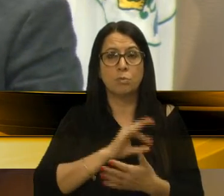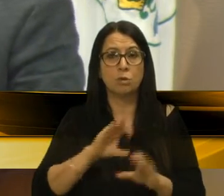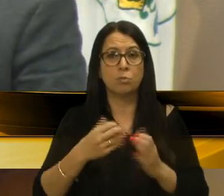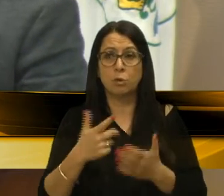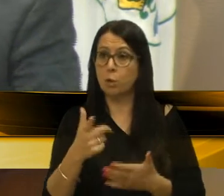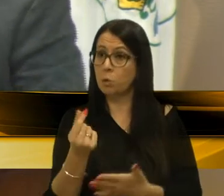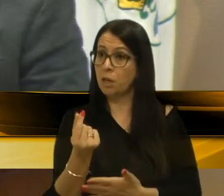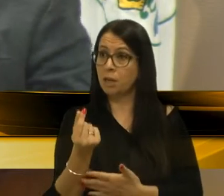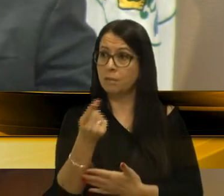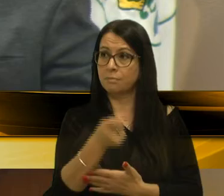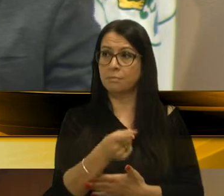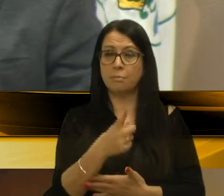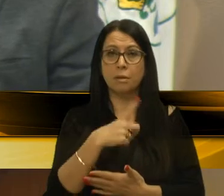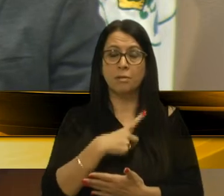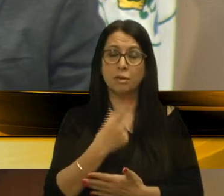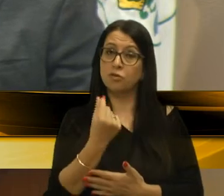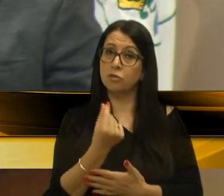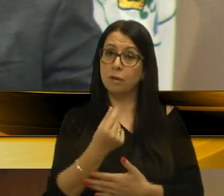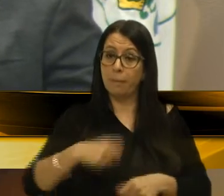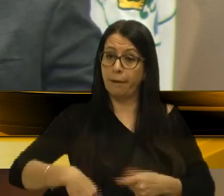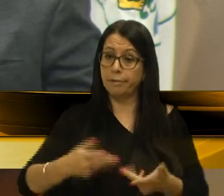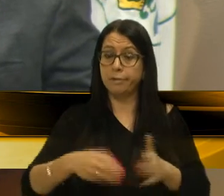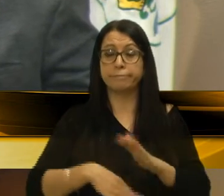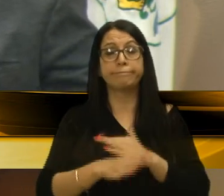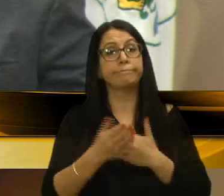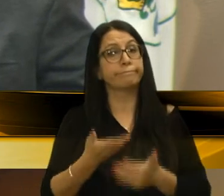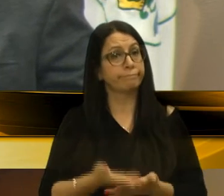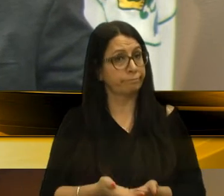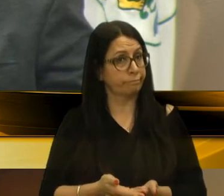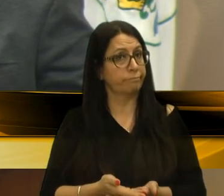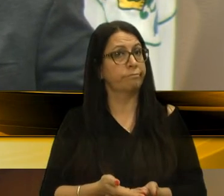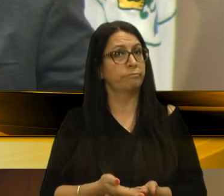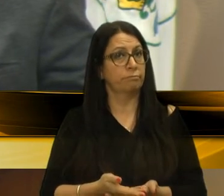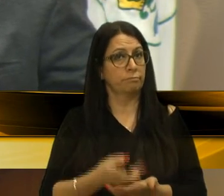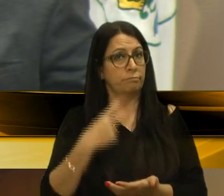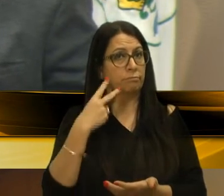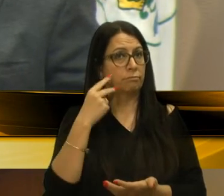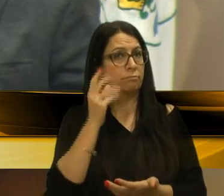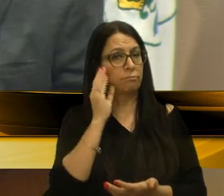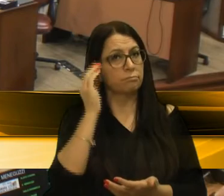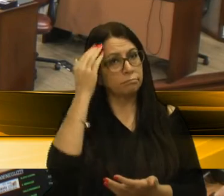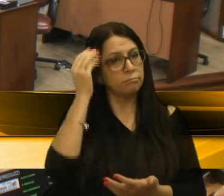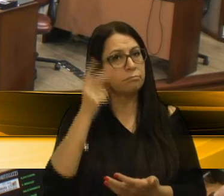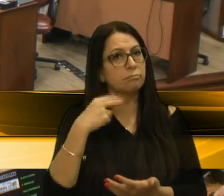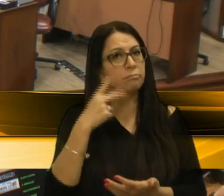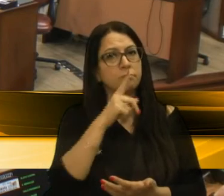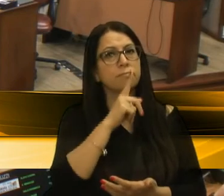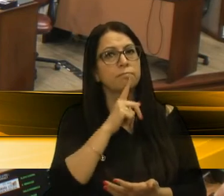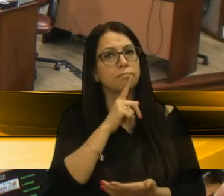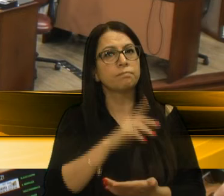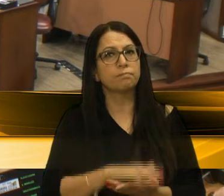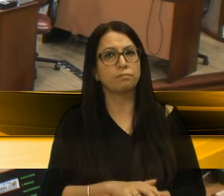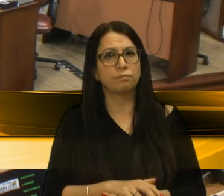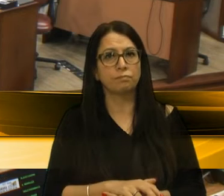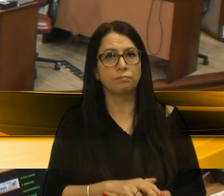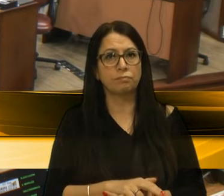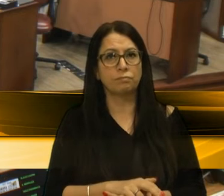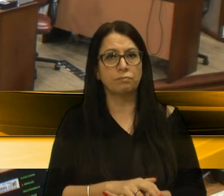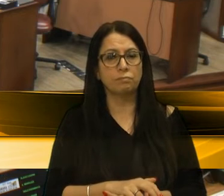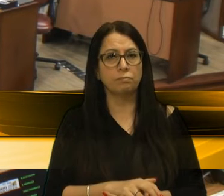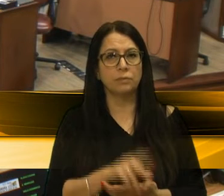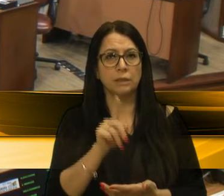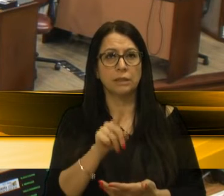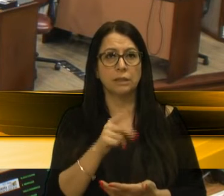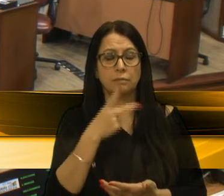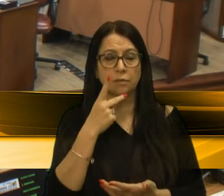tem mas tem dinheiro para gastar em viagens seu a partir do filho o vereador negou se é esse